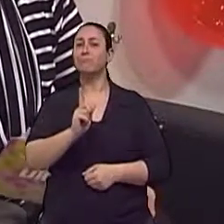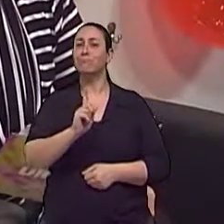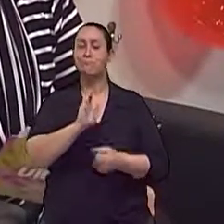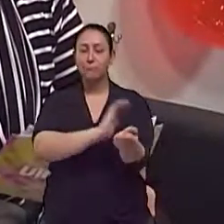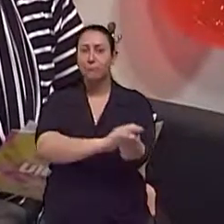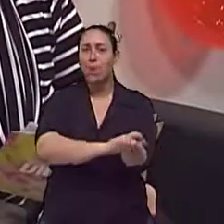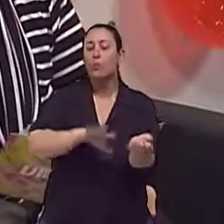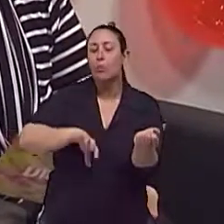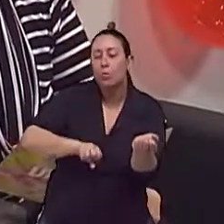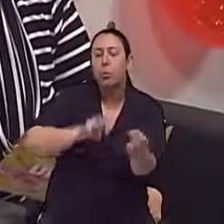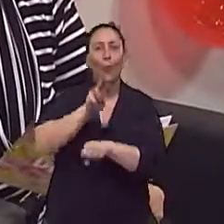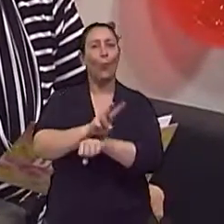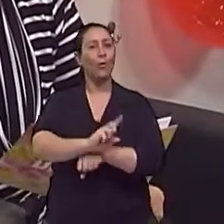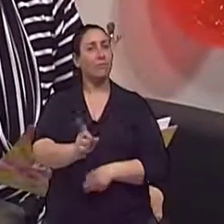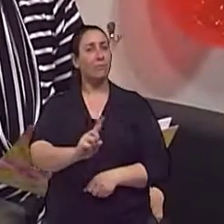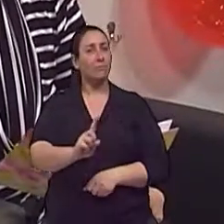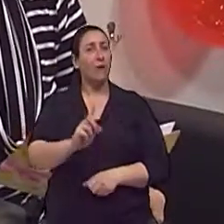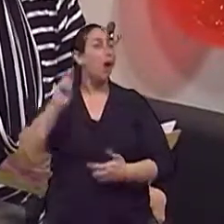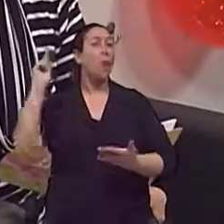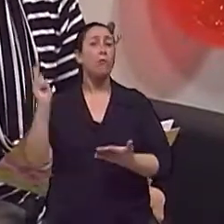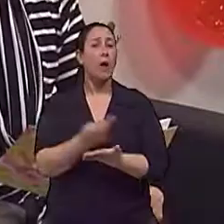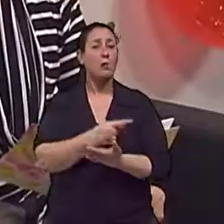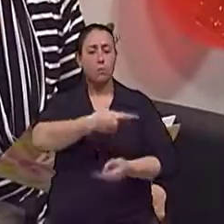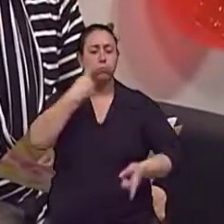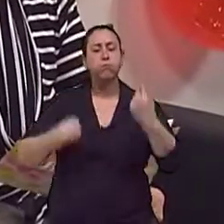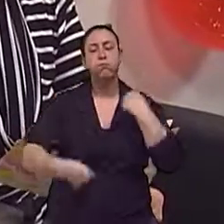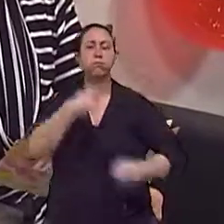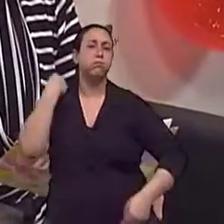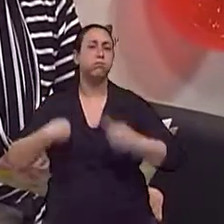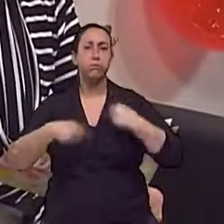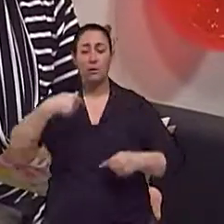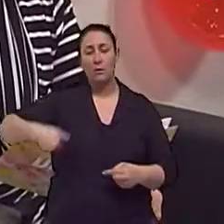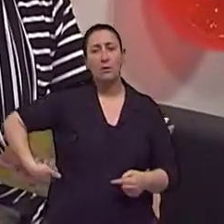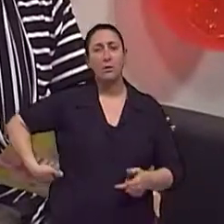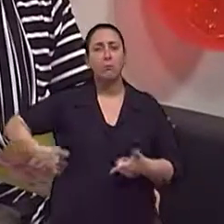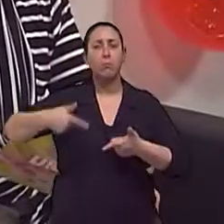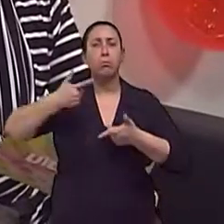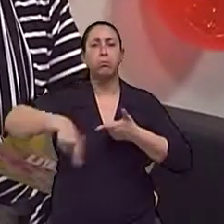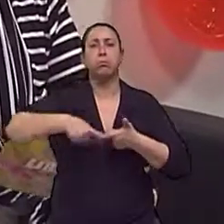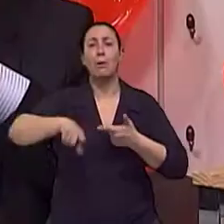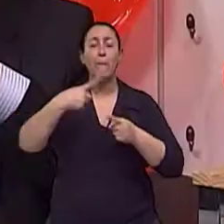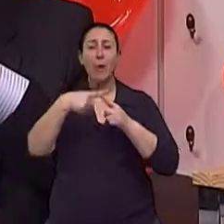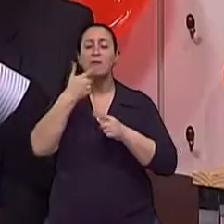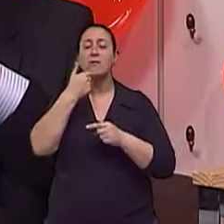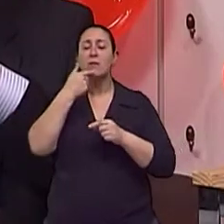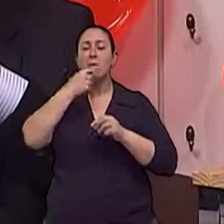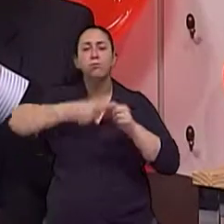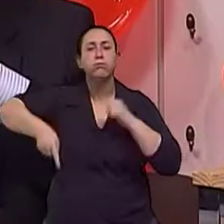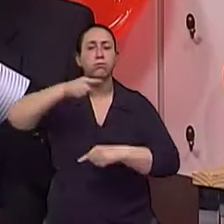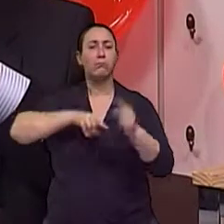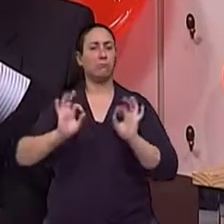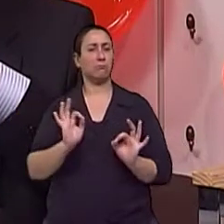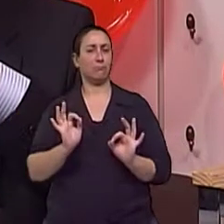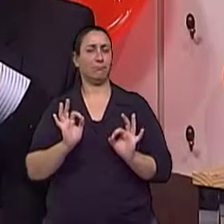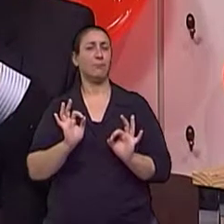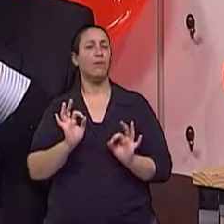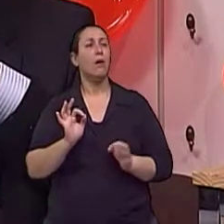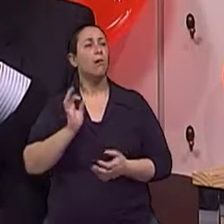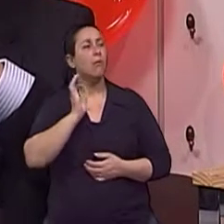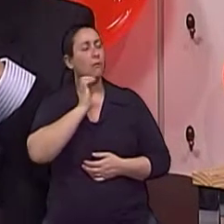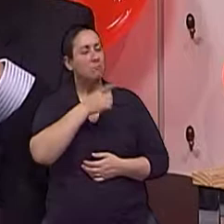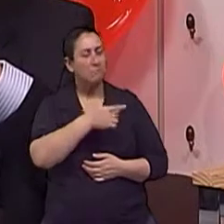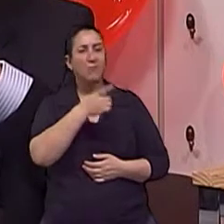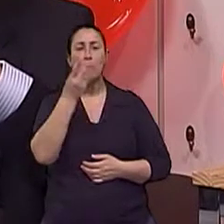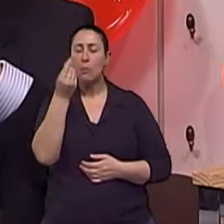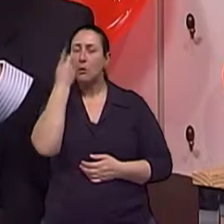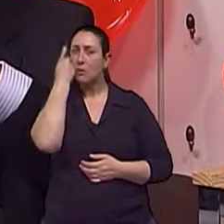um especialista para esclarecer pra gente Jamais eu teria teria pensado e não tinha essa informação de que uma pessoa